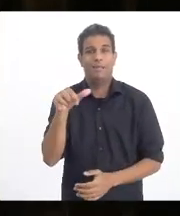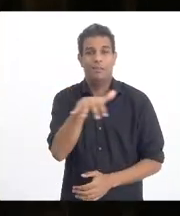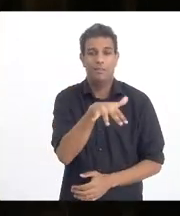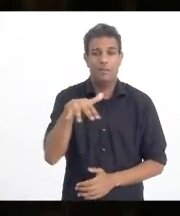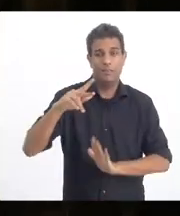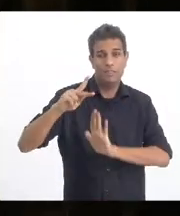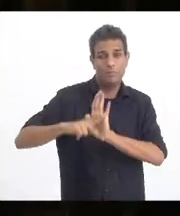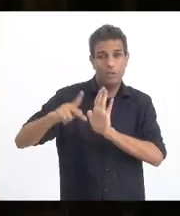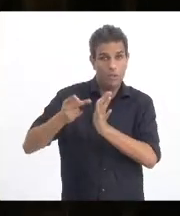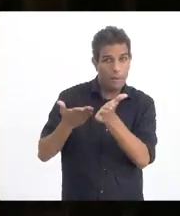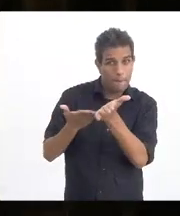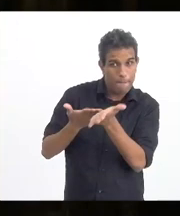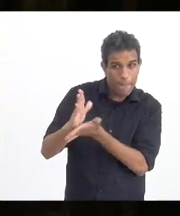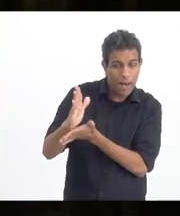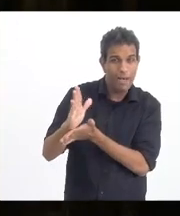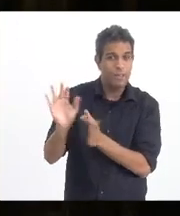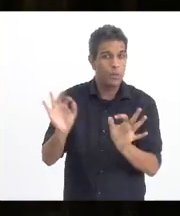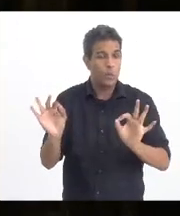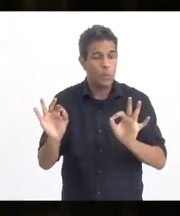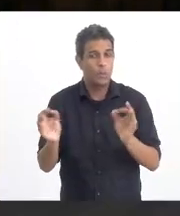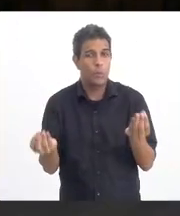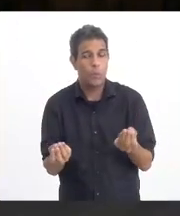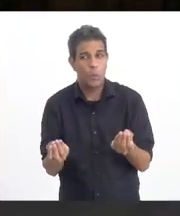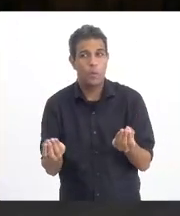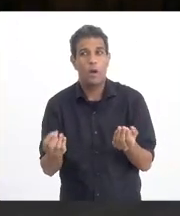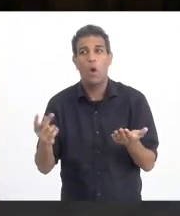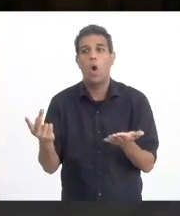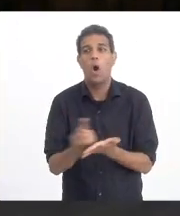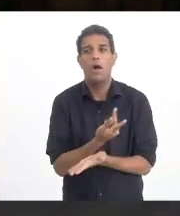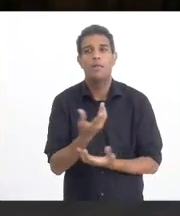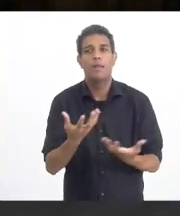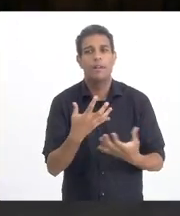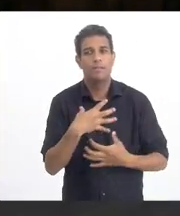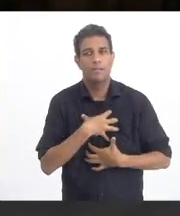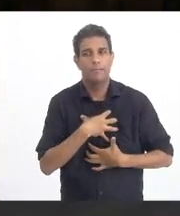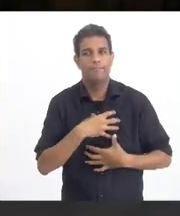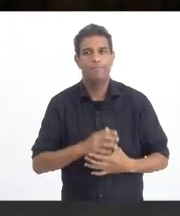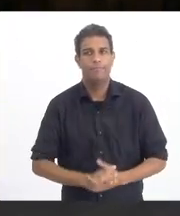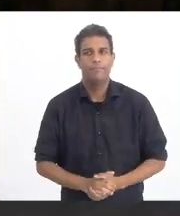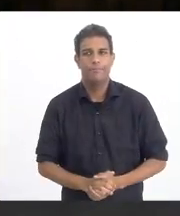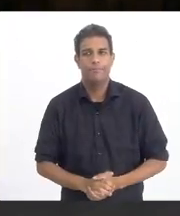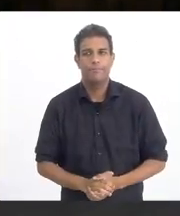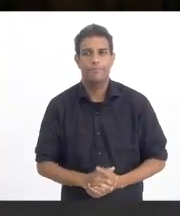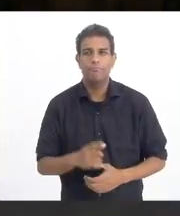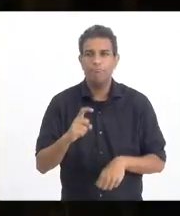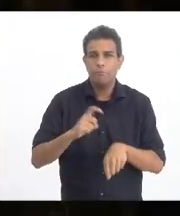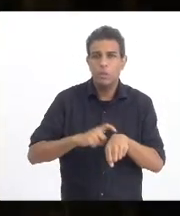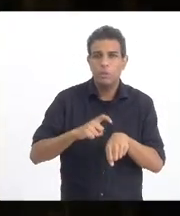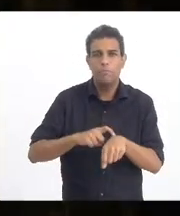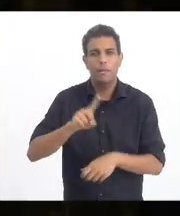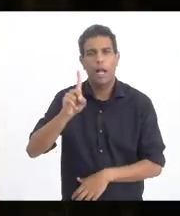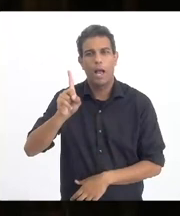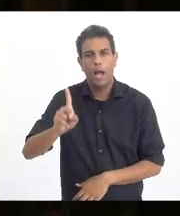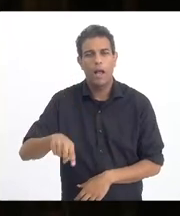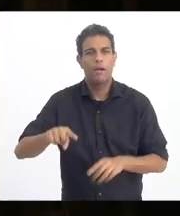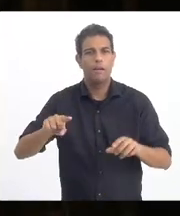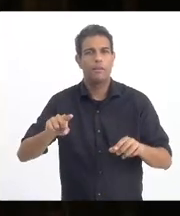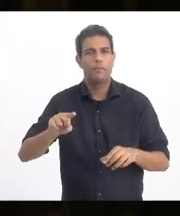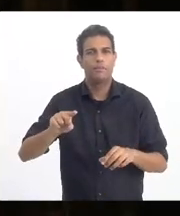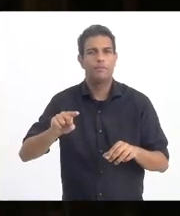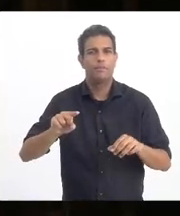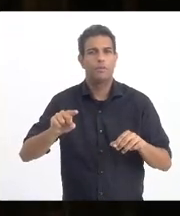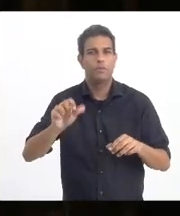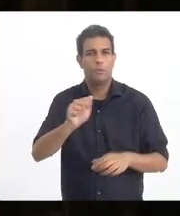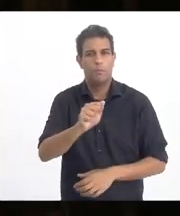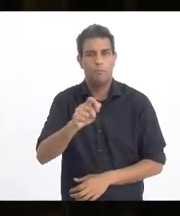projeto não passa, se não vem nada, o que acontece? A situação dos